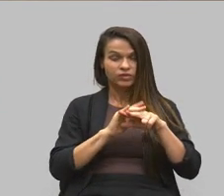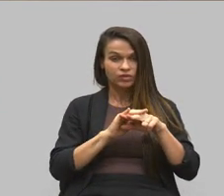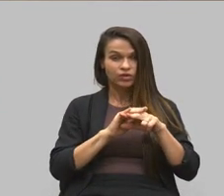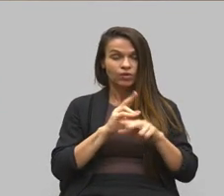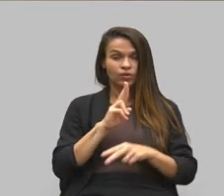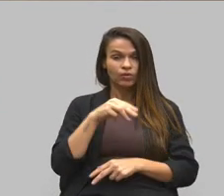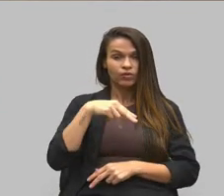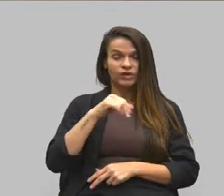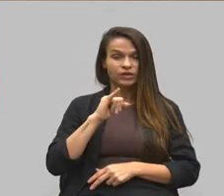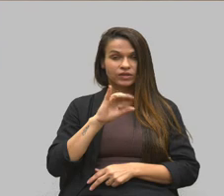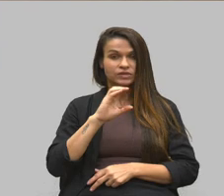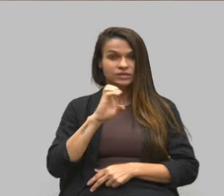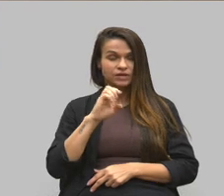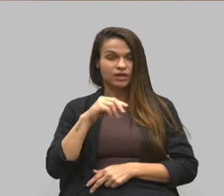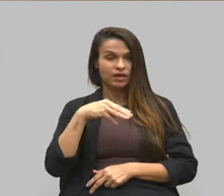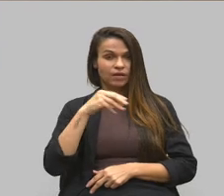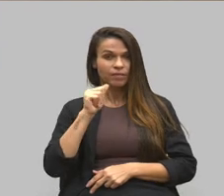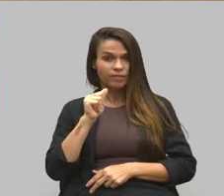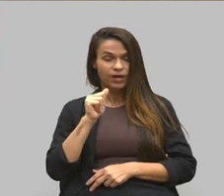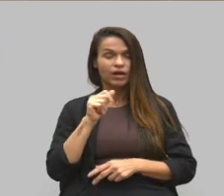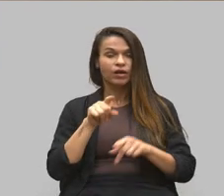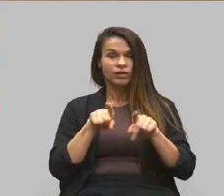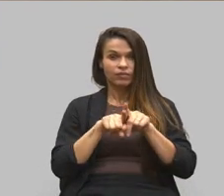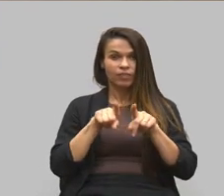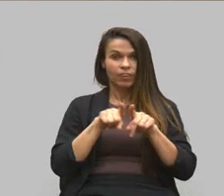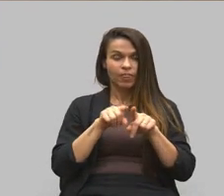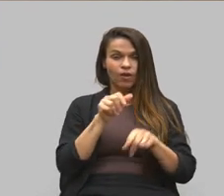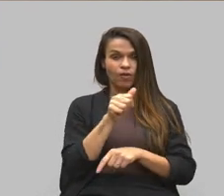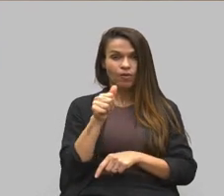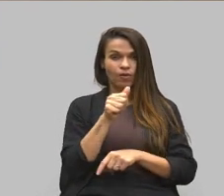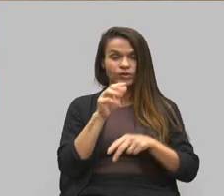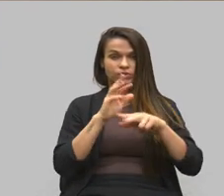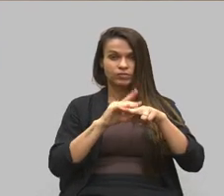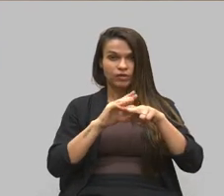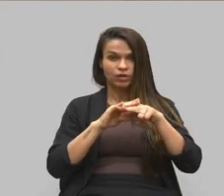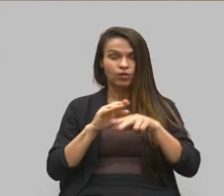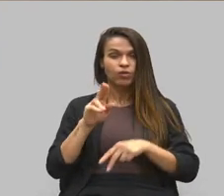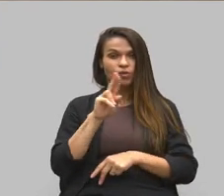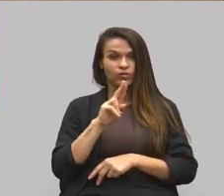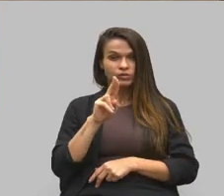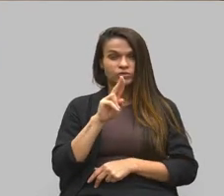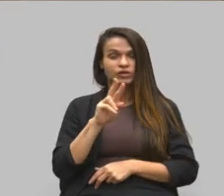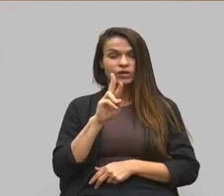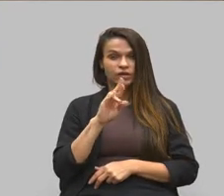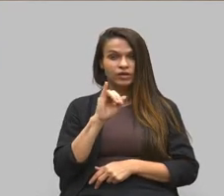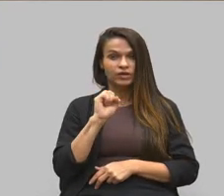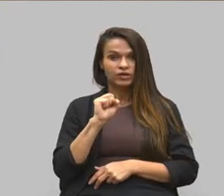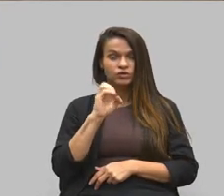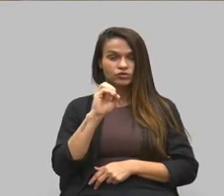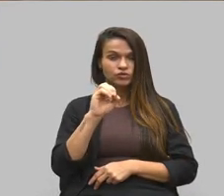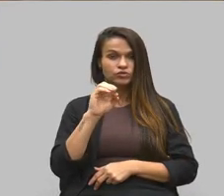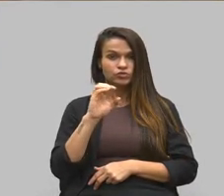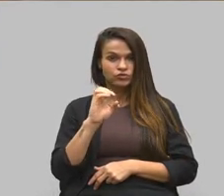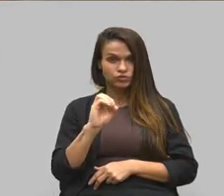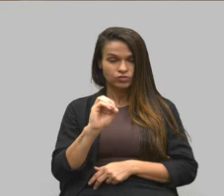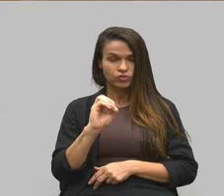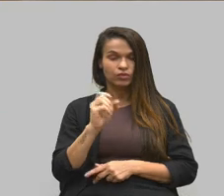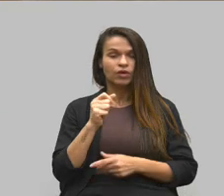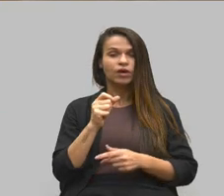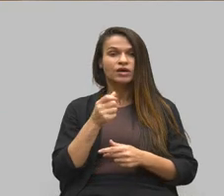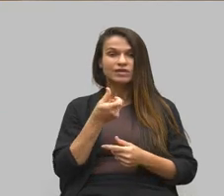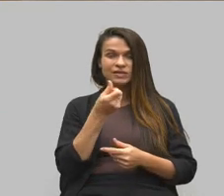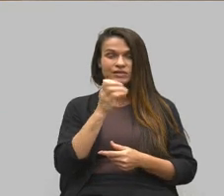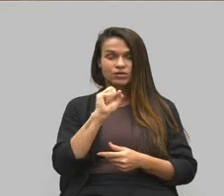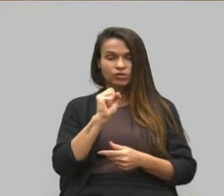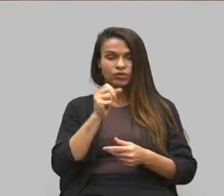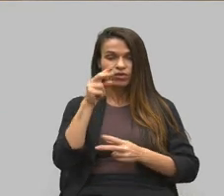13 pacientes que receberam zolgensma e 11 pacientes em uso de ris deplan foram realizadas 68 avaliações de